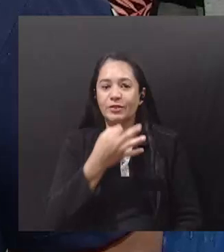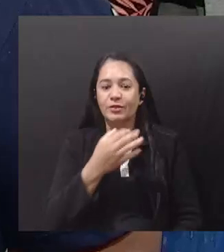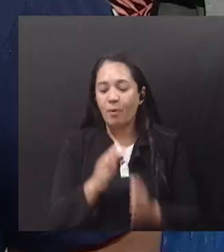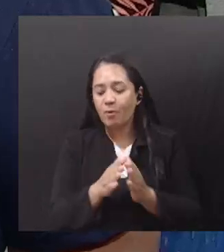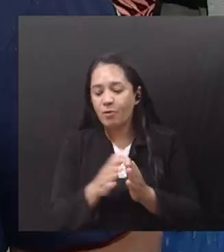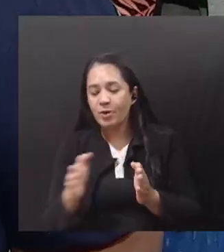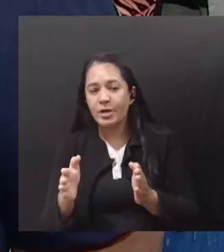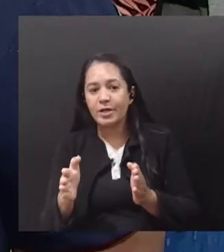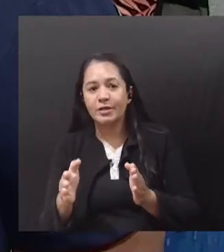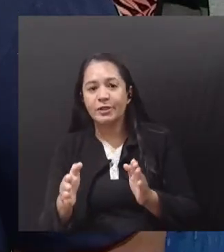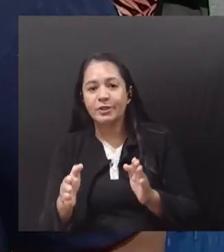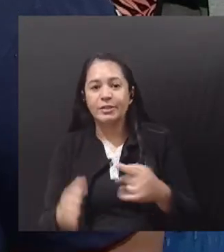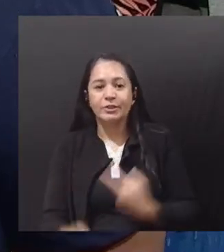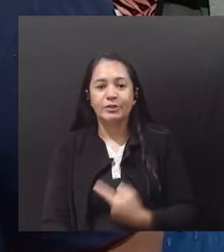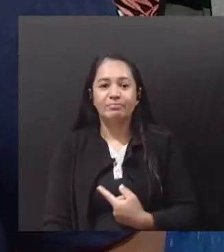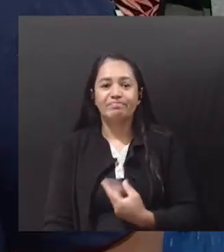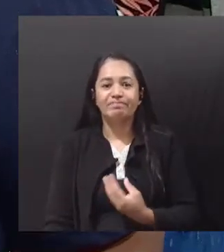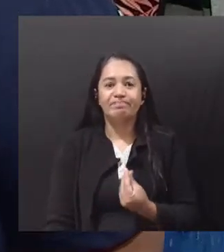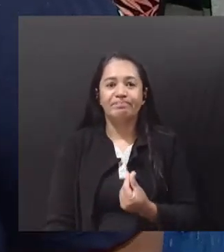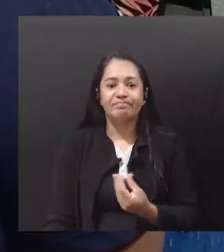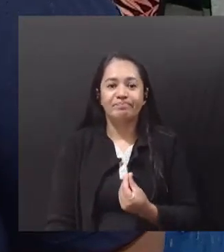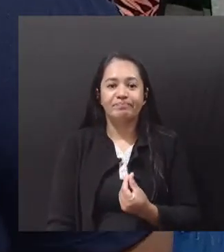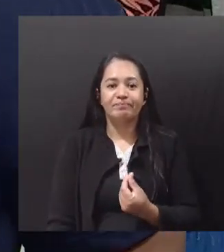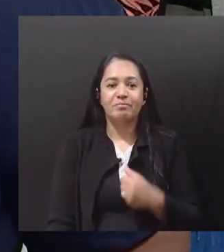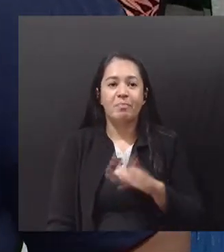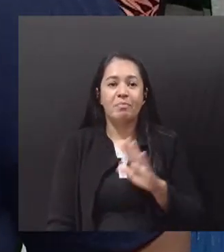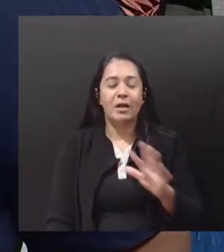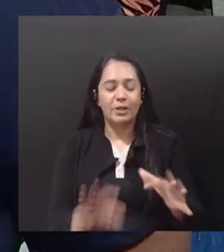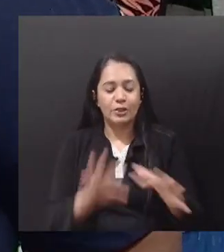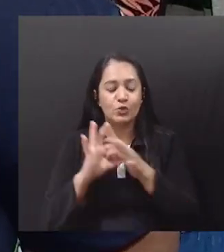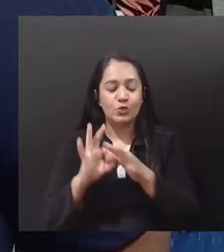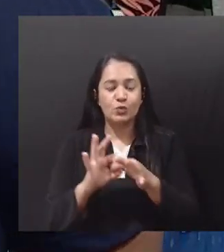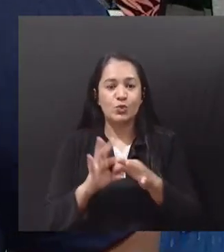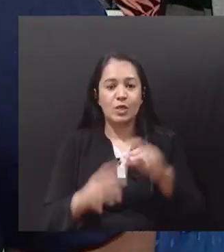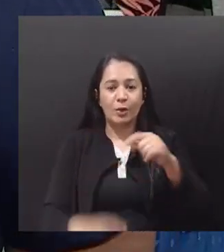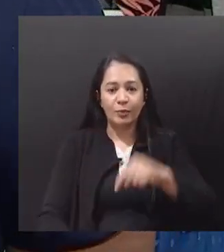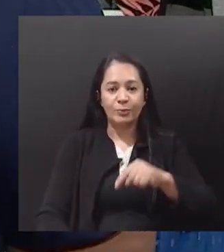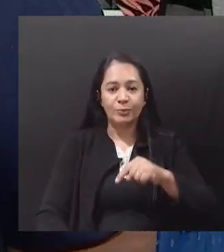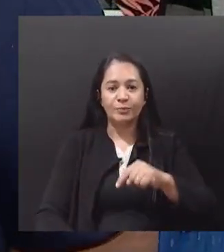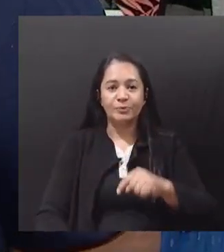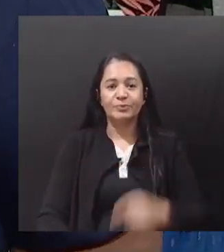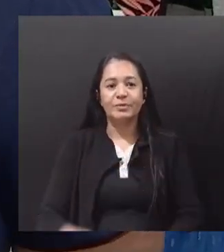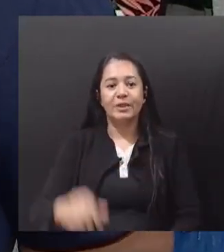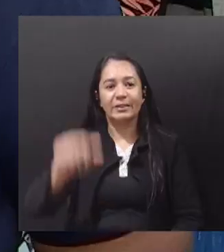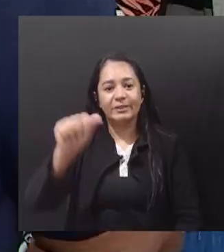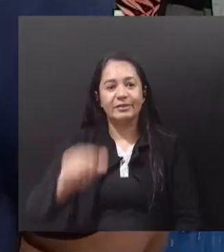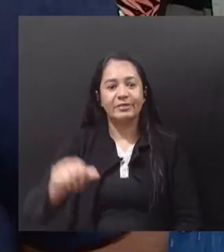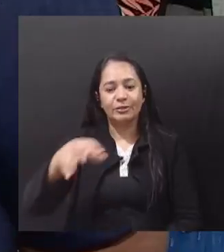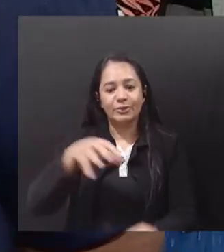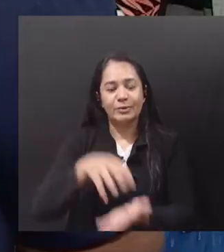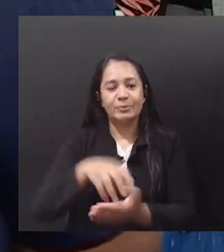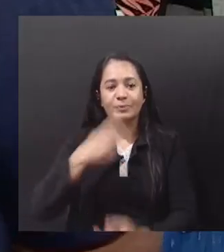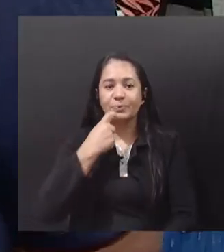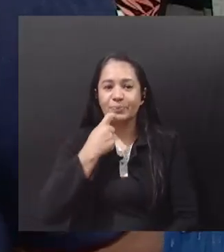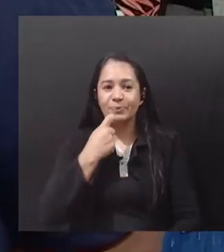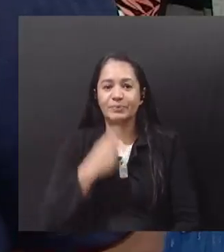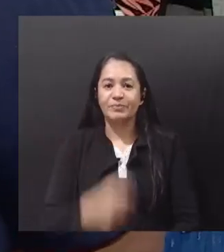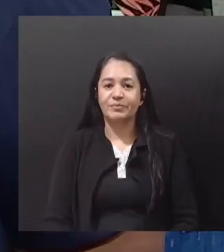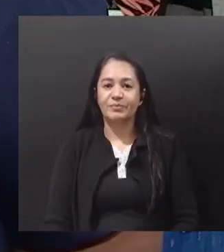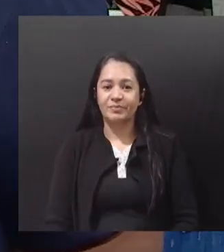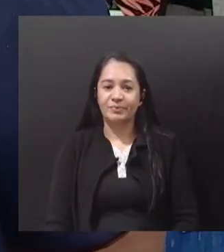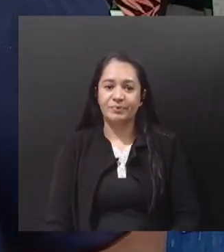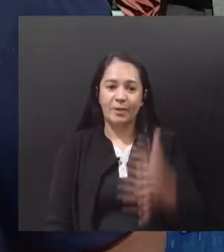gente mais teve união aqui na sede de Campinas, né? Então teve bastante pessoas